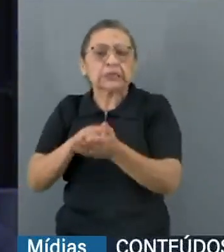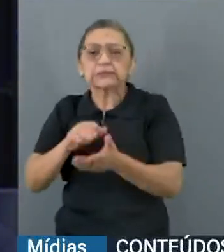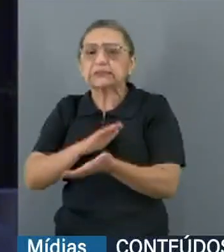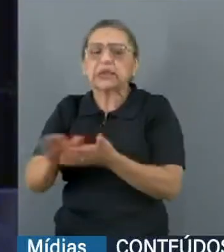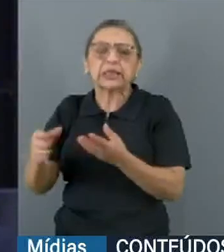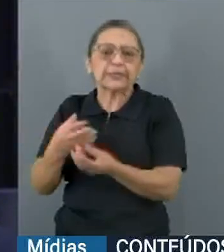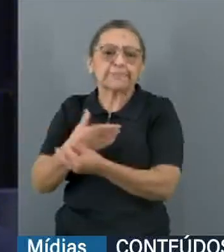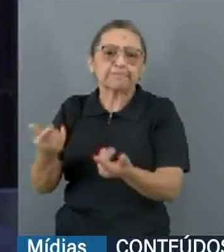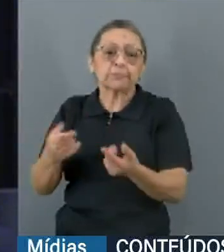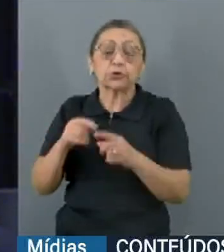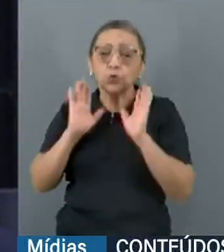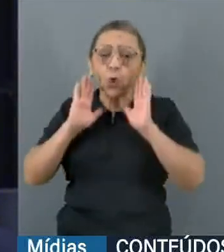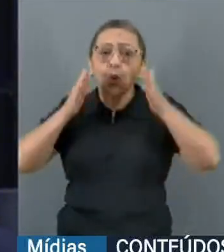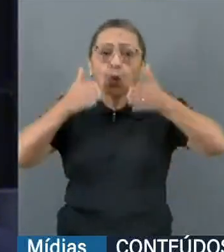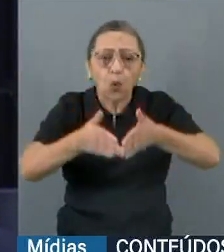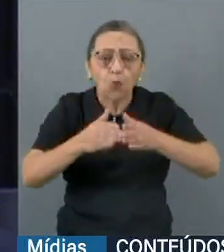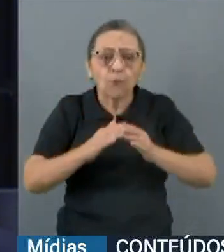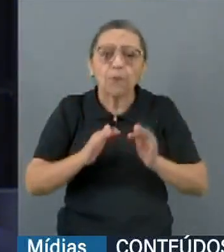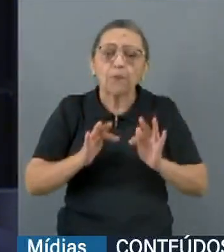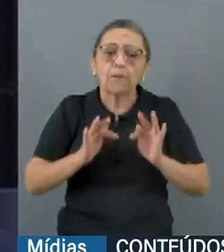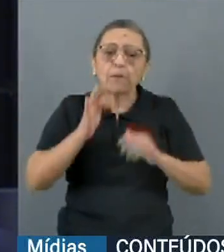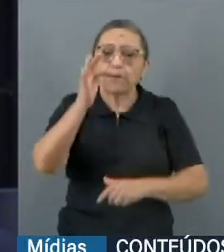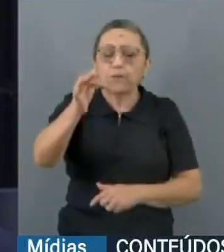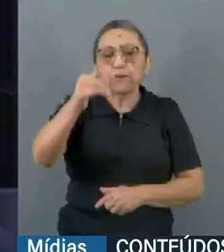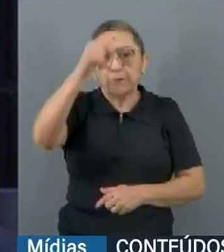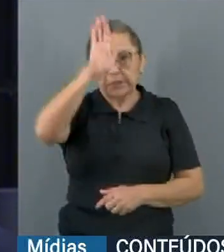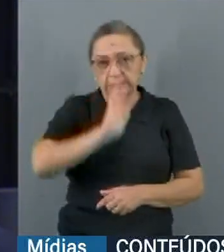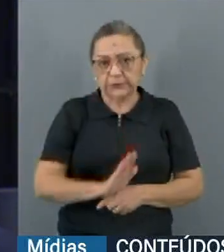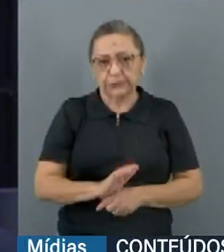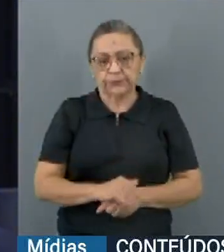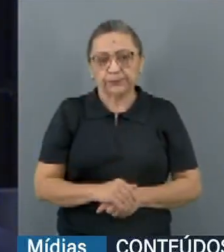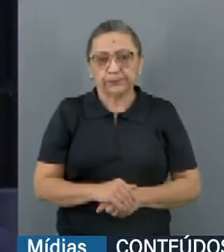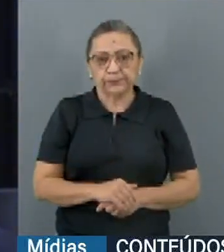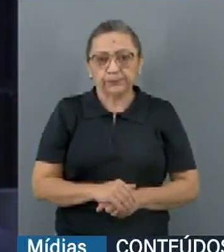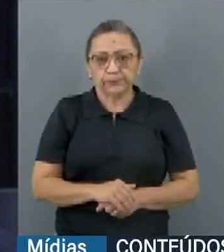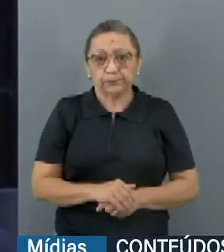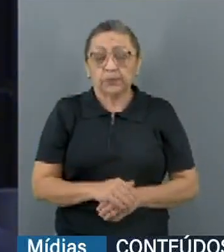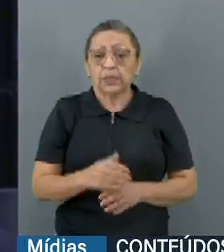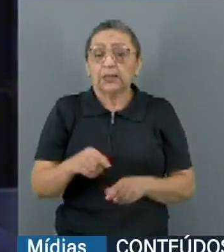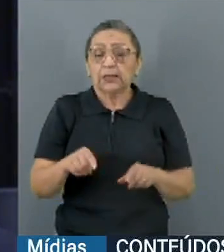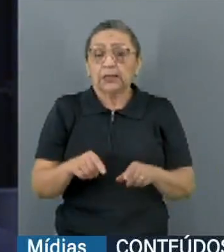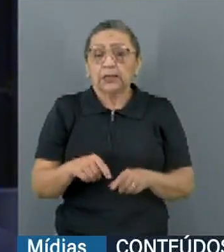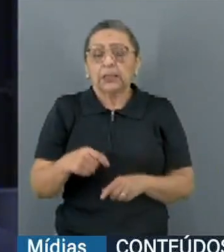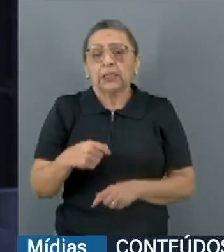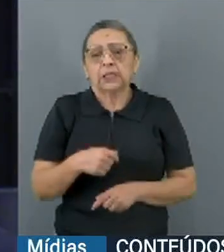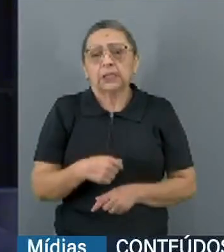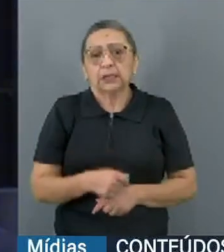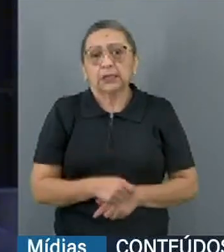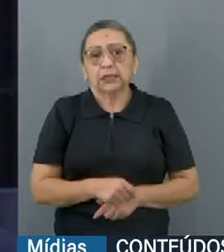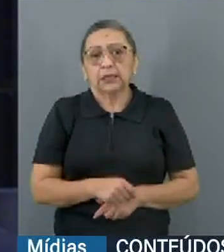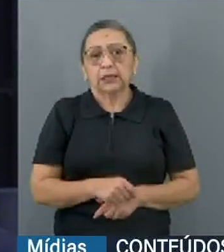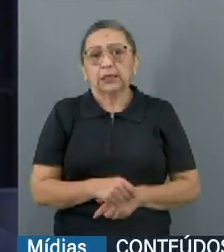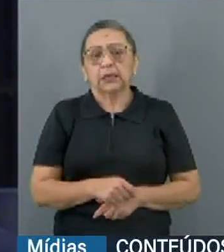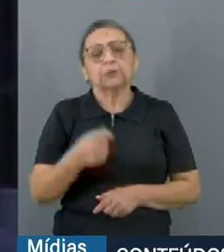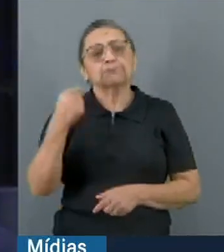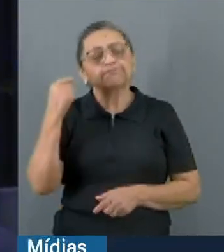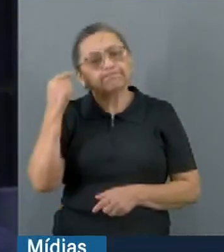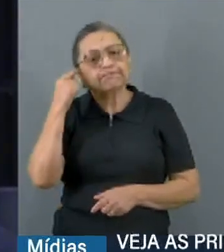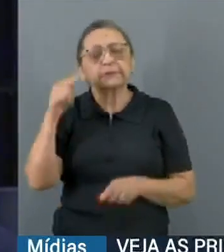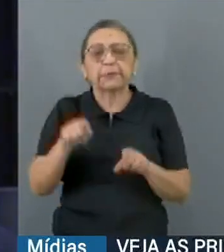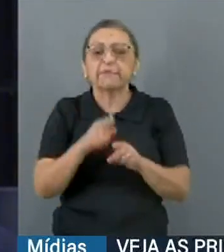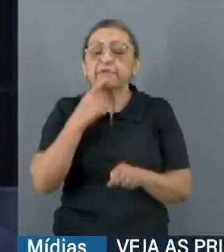pautas-bomba, olhando para o Brasil, olhando para o futuro do Brasil. Eu queria, por fim, mencionar o